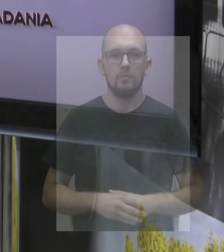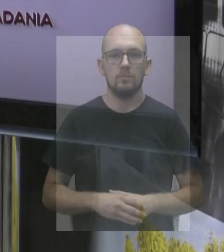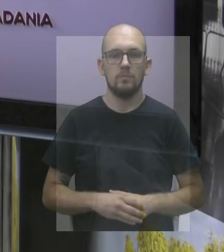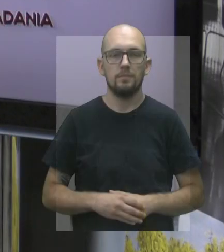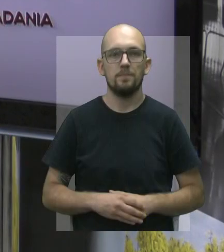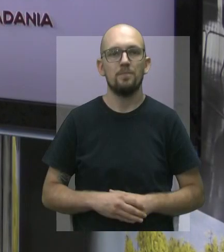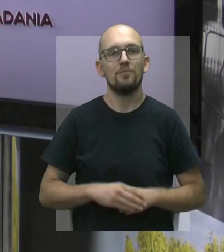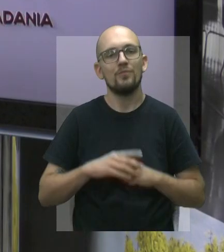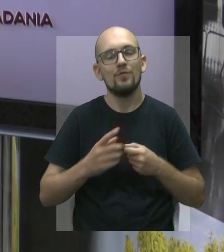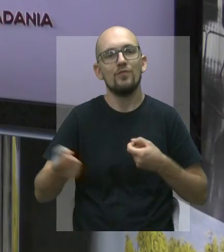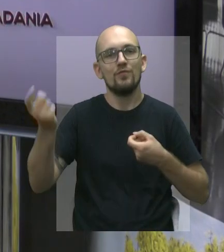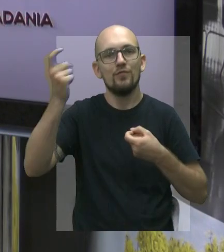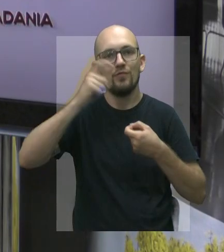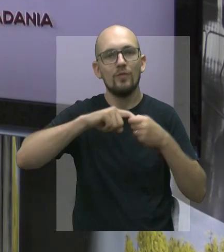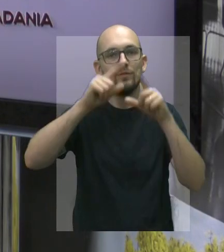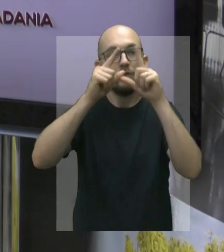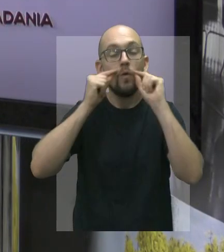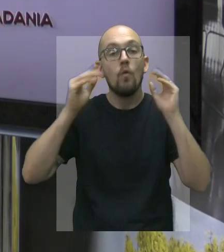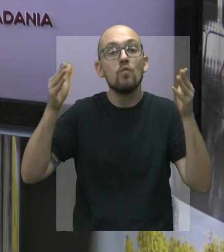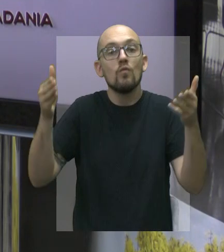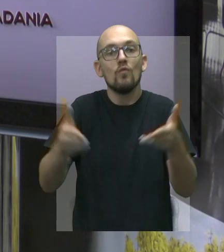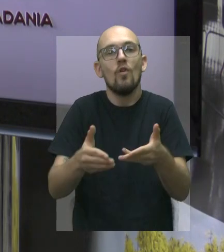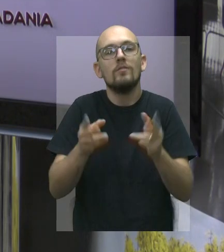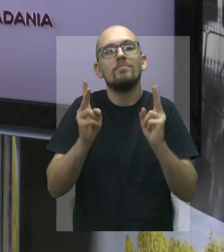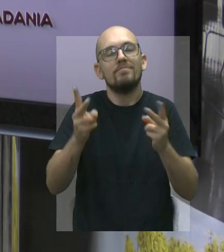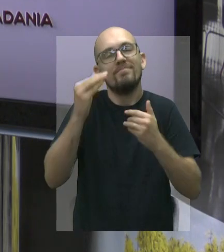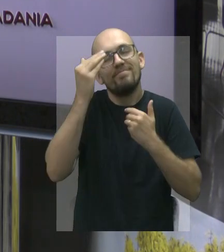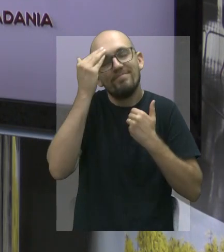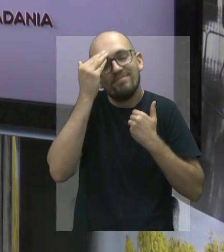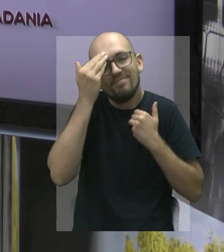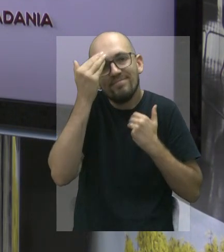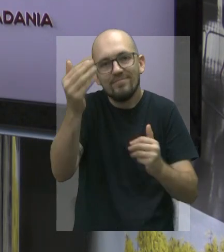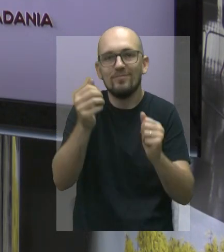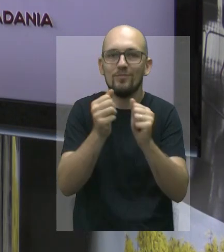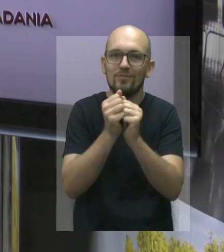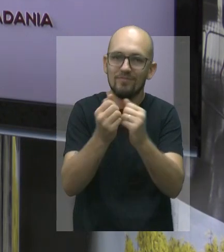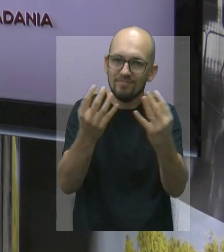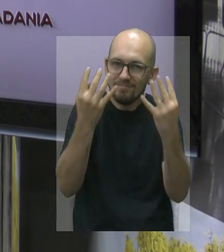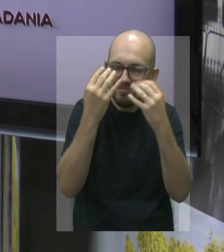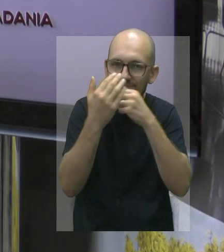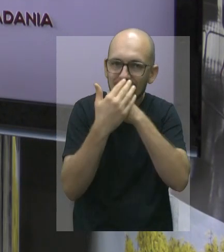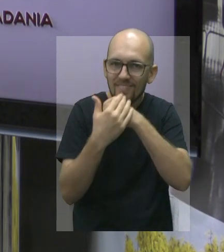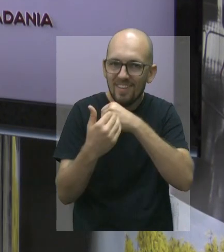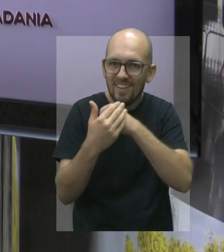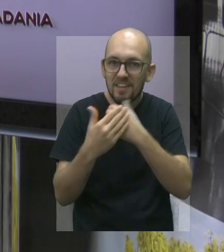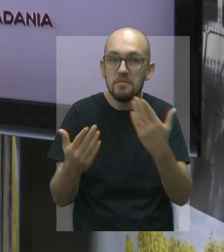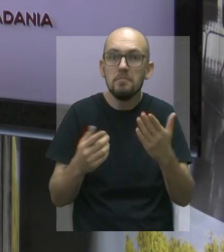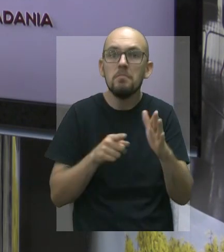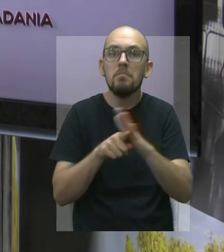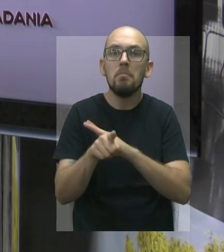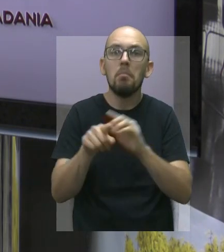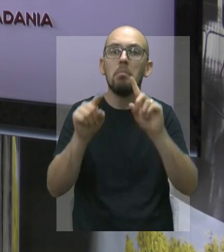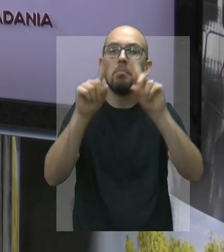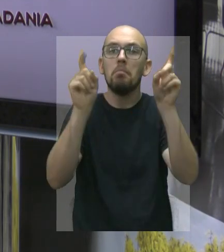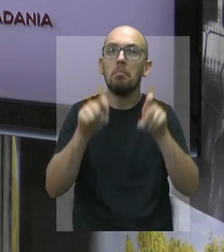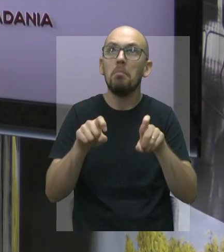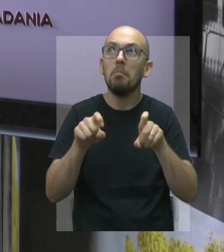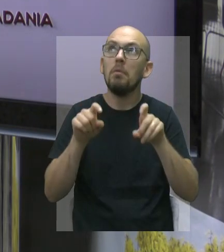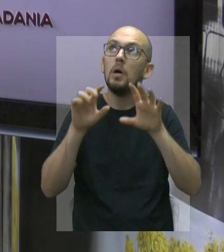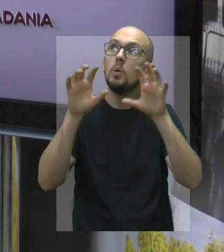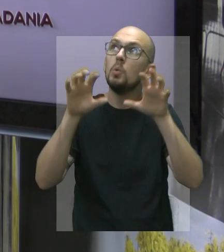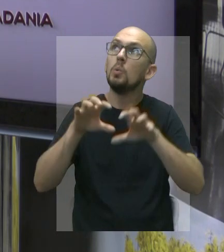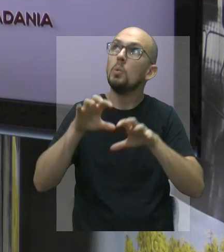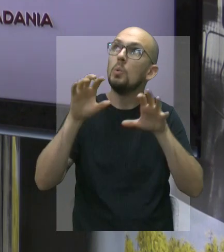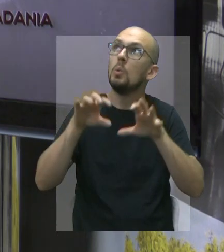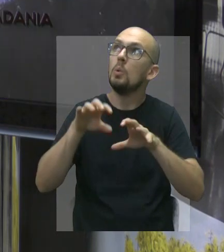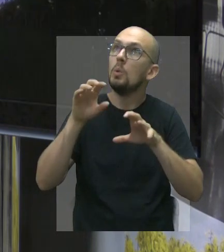De volta com o Jaú em Foco, sempre agradecendo a sua companhia e o carinho da sua audiência. Como é que fica o tempo para esse final de semana, hein? Será